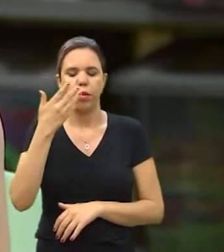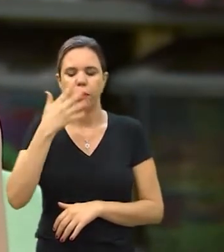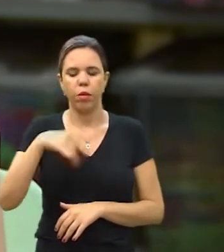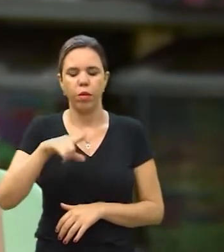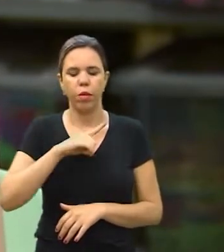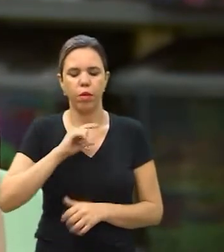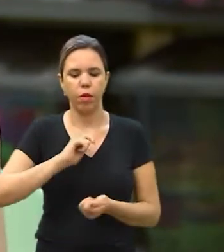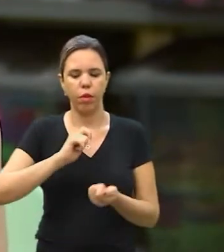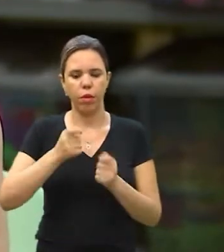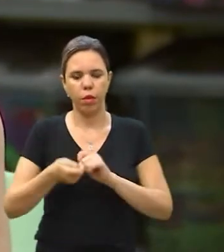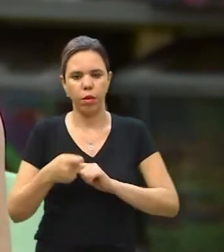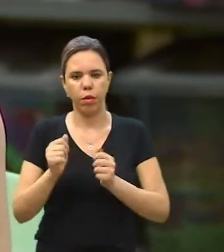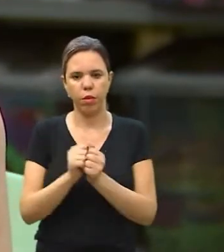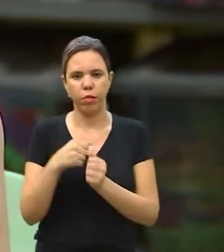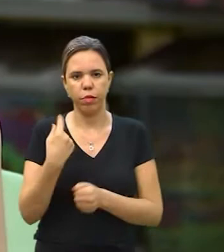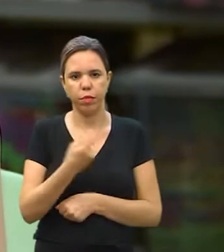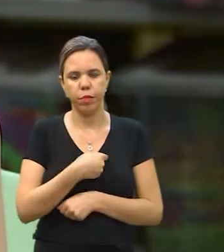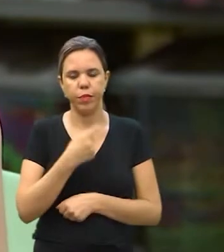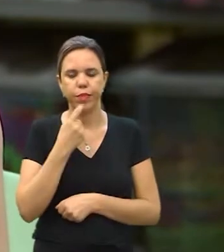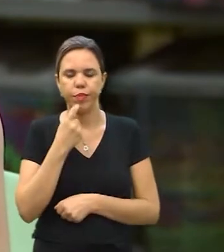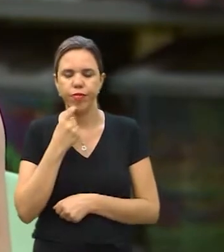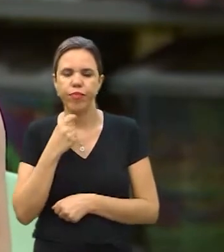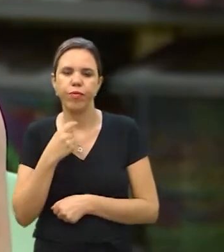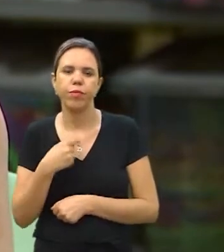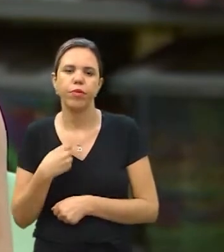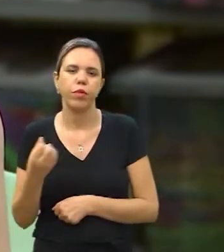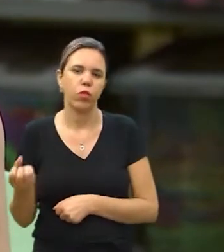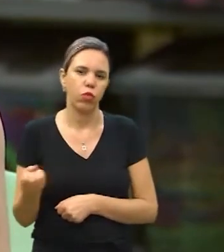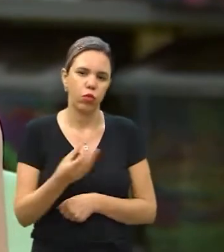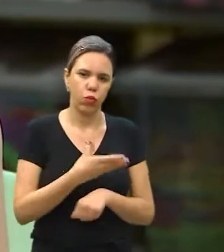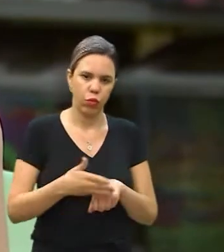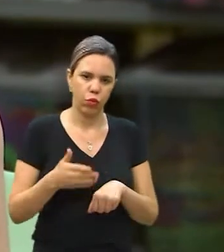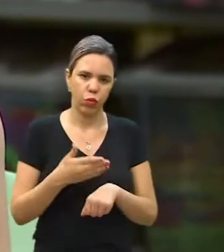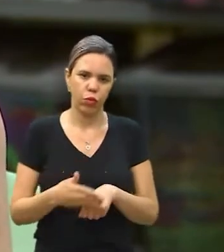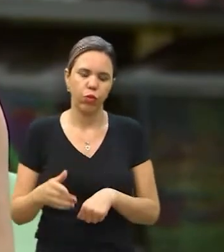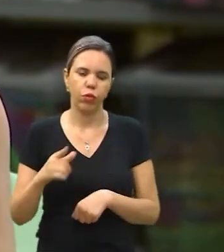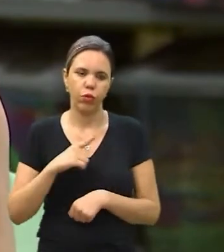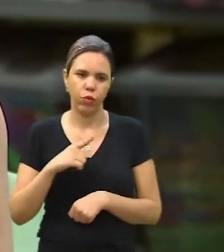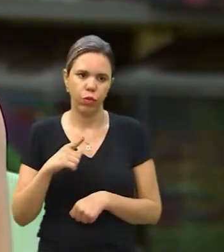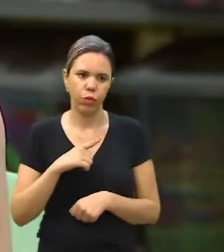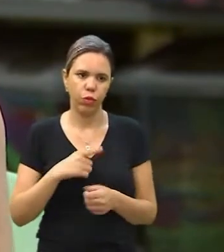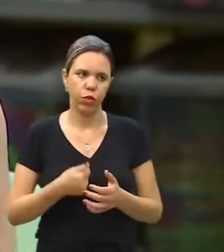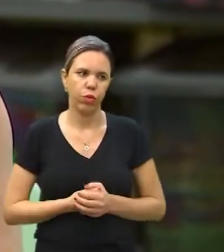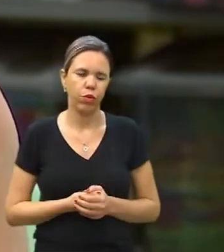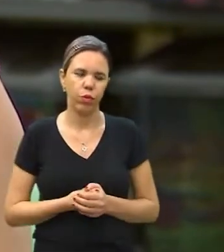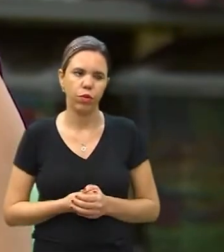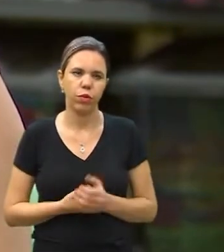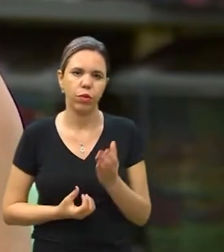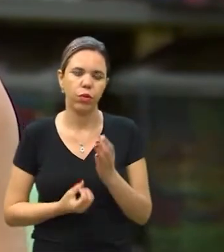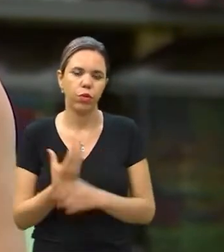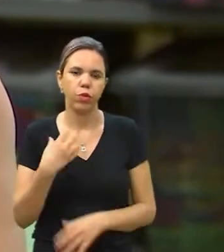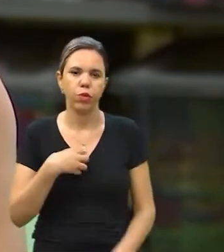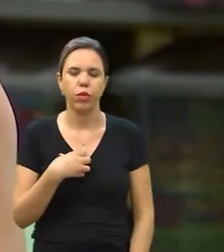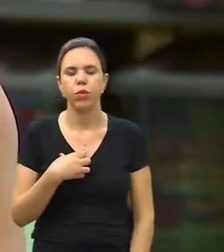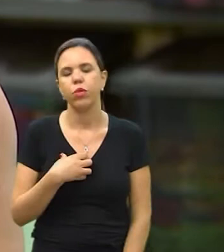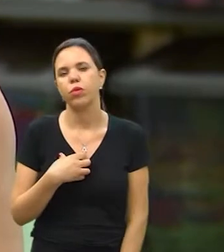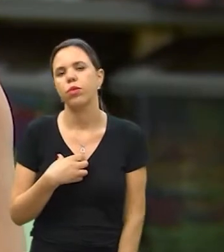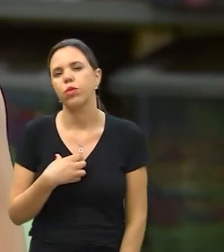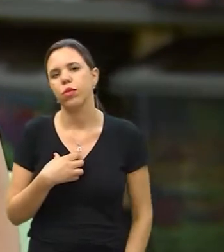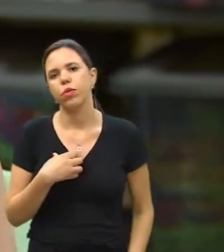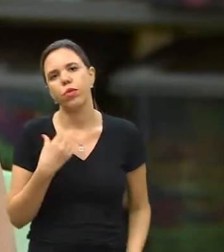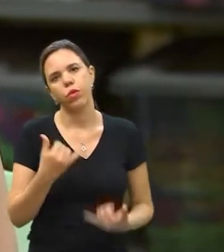têm reinventado junto com a gente essas novas práticas. Eles têm inventado maneiras